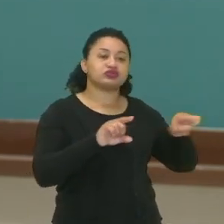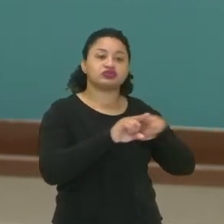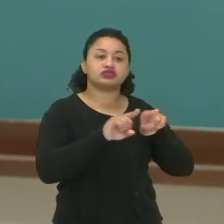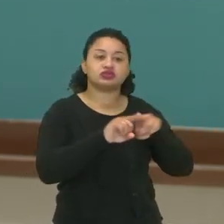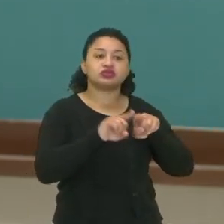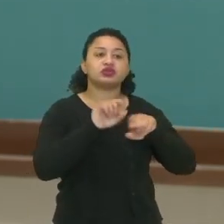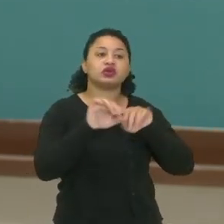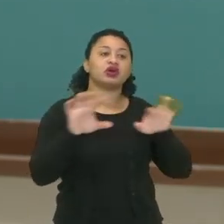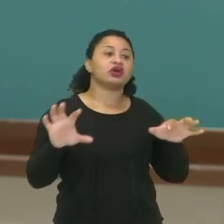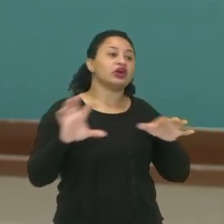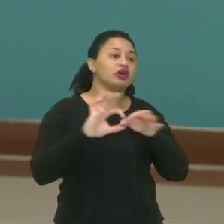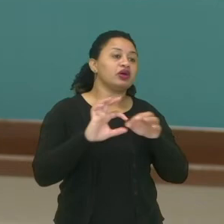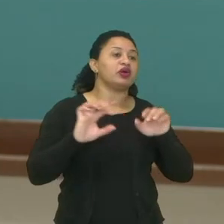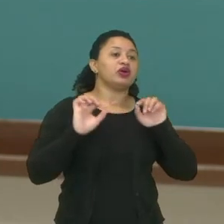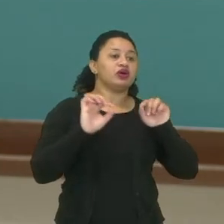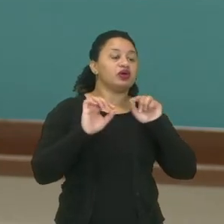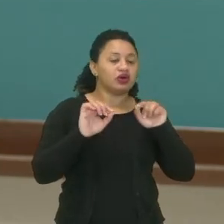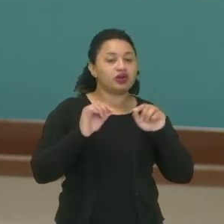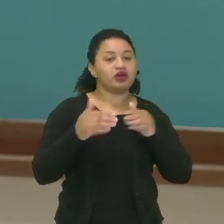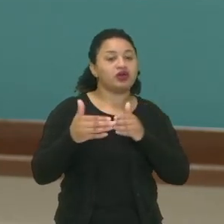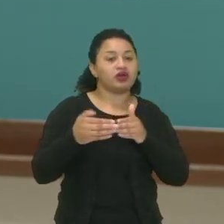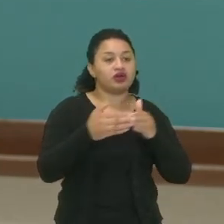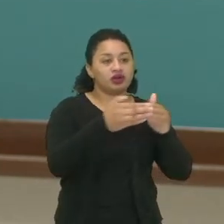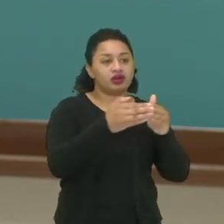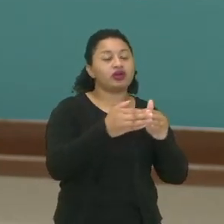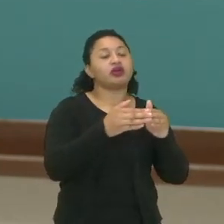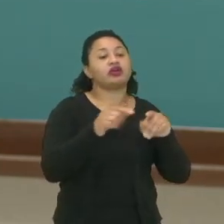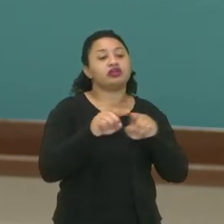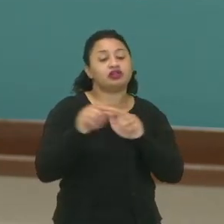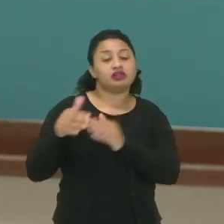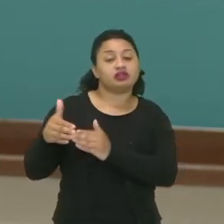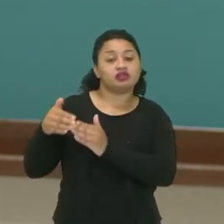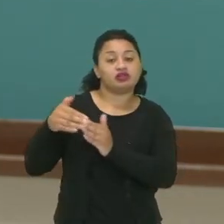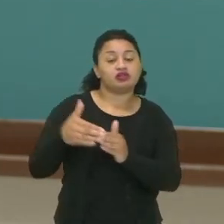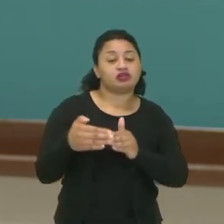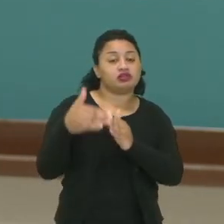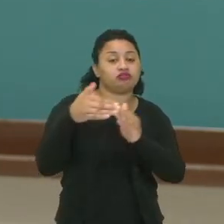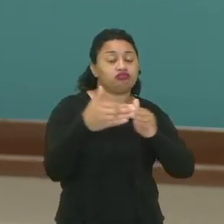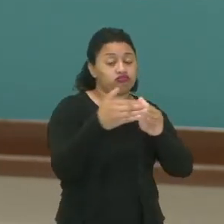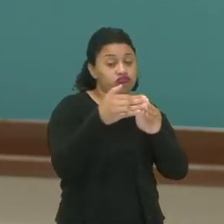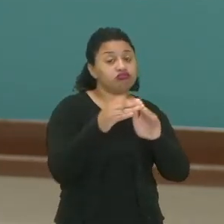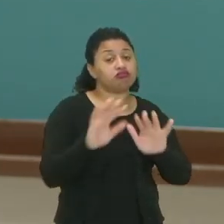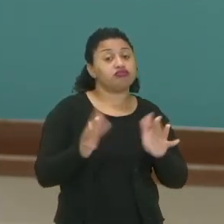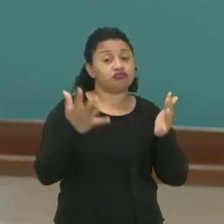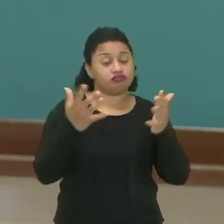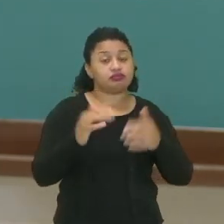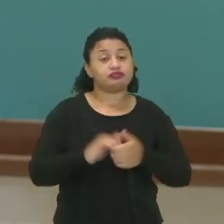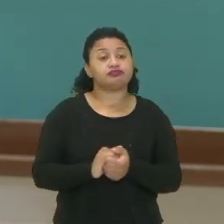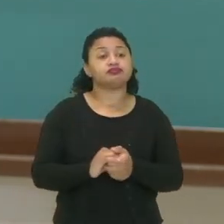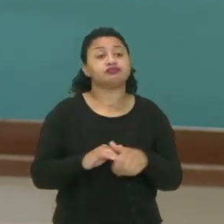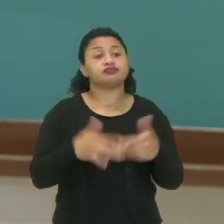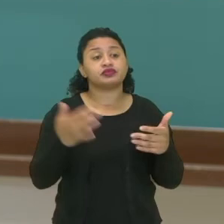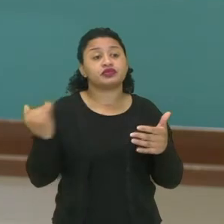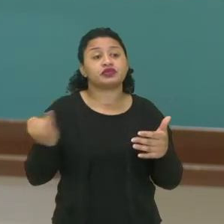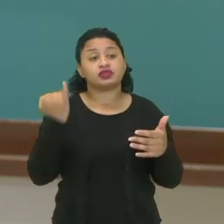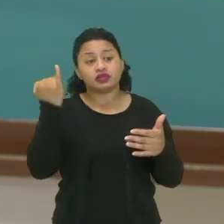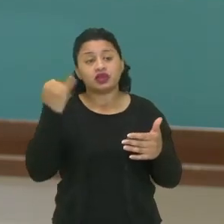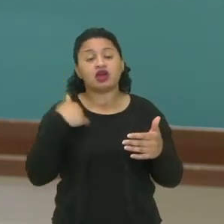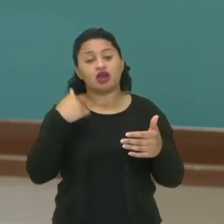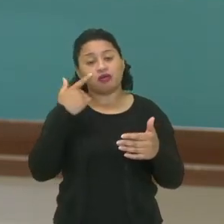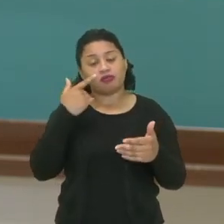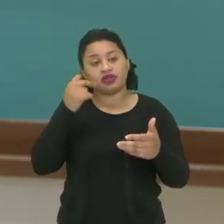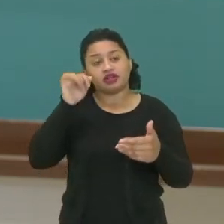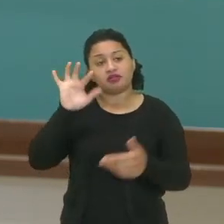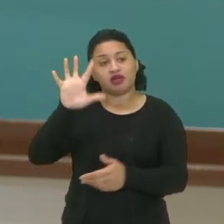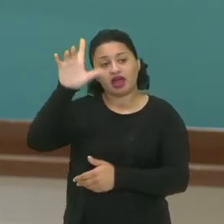serve de conexão aí entre os oceanos, e as rotas marítimas acontecem dessa forma. Então é importante, olha aqui, ó. Então a África está